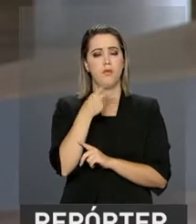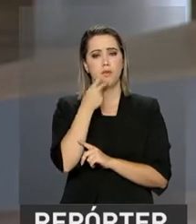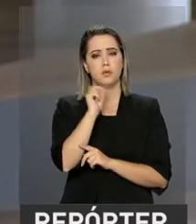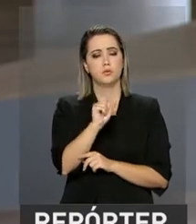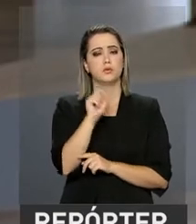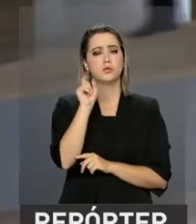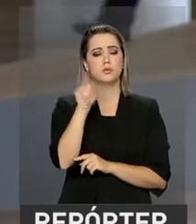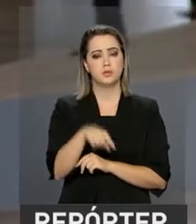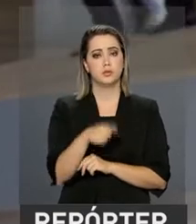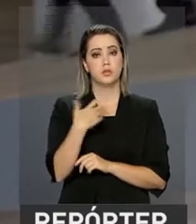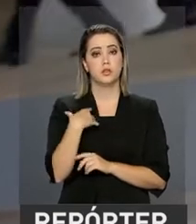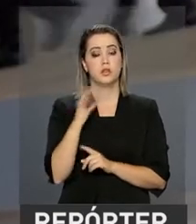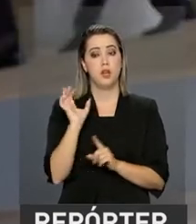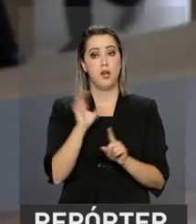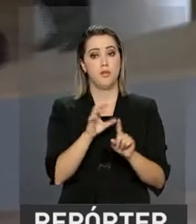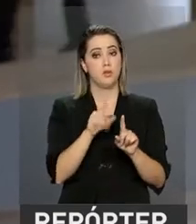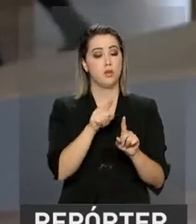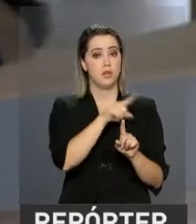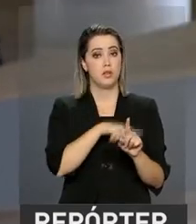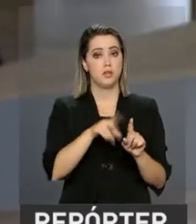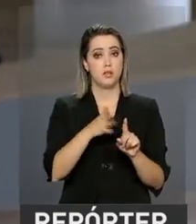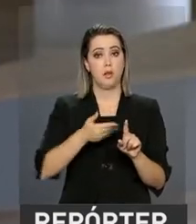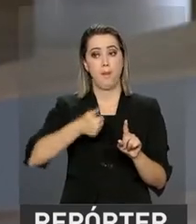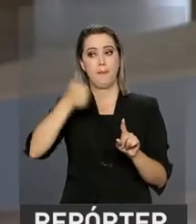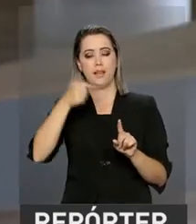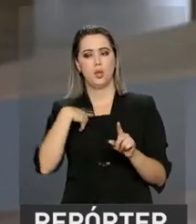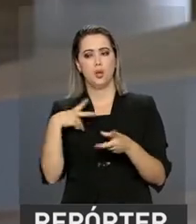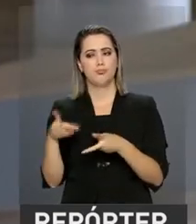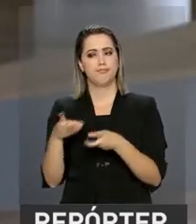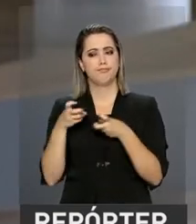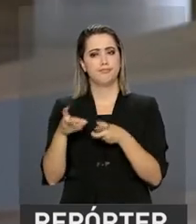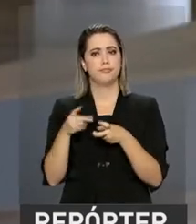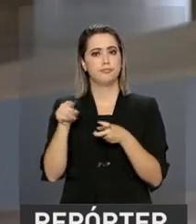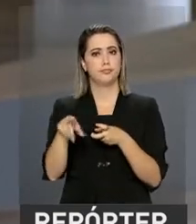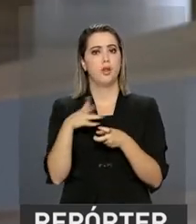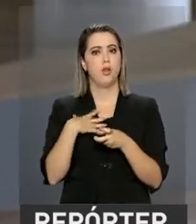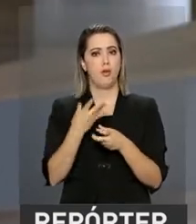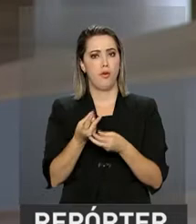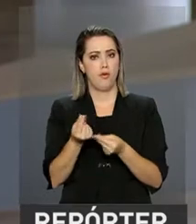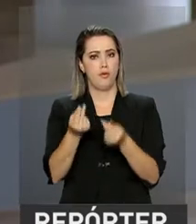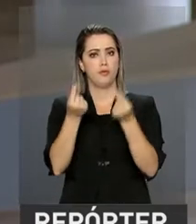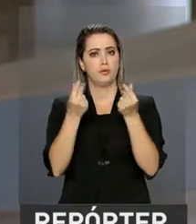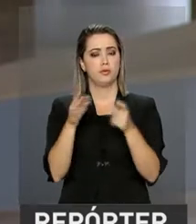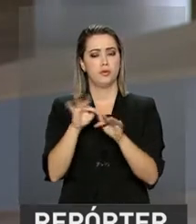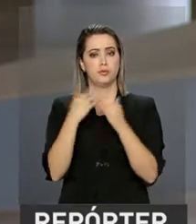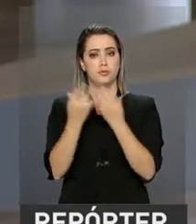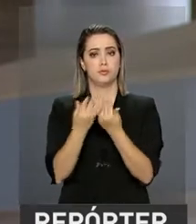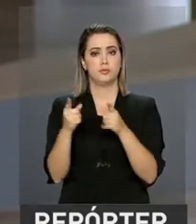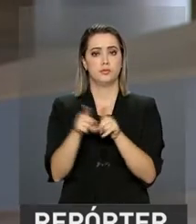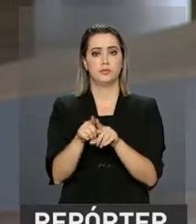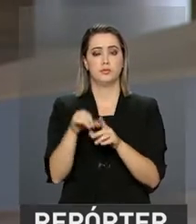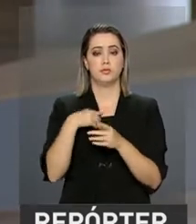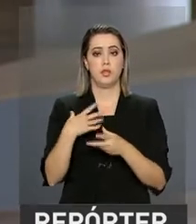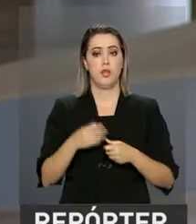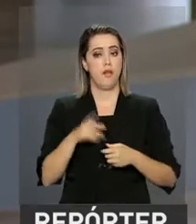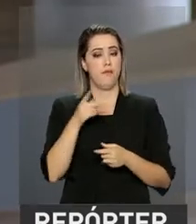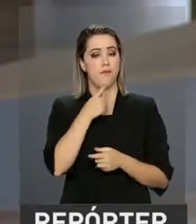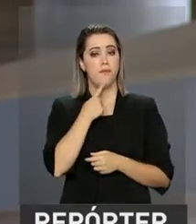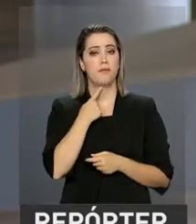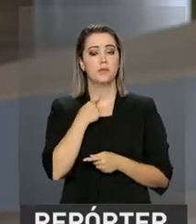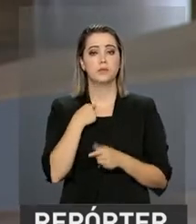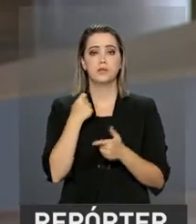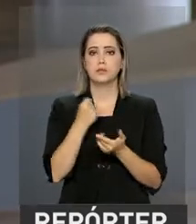resultado foi influenciado pela melhora das expectativas em relação à situação financeira das famílias e o ímpeto de compras